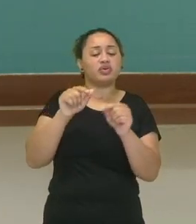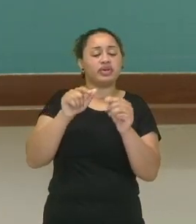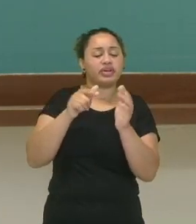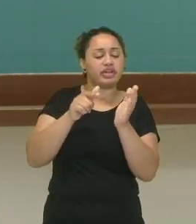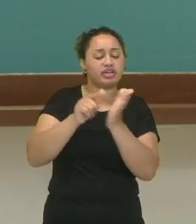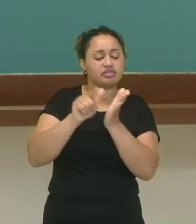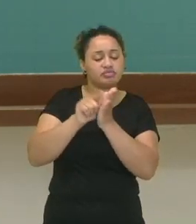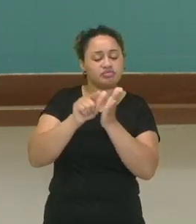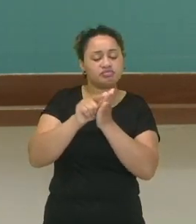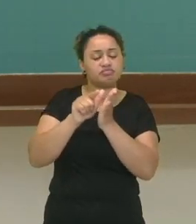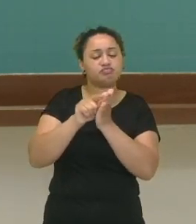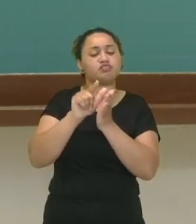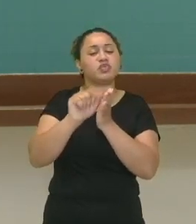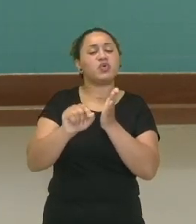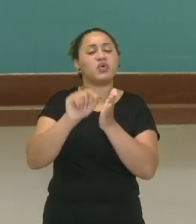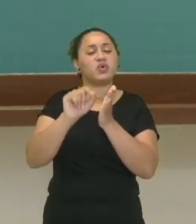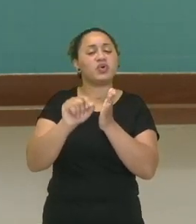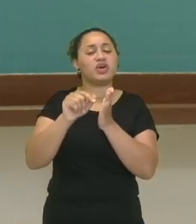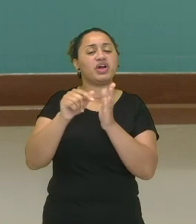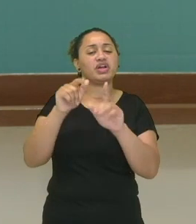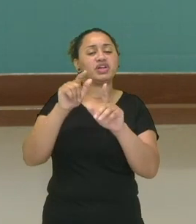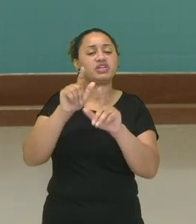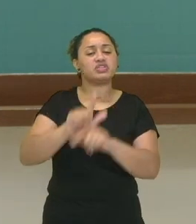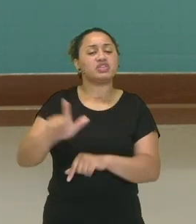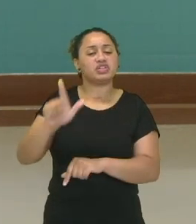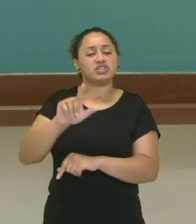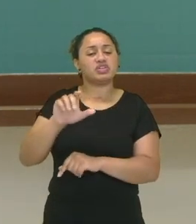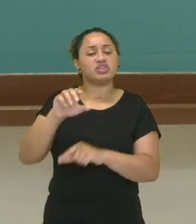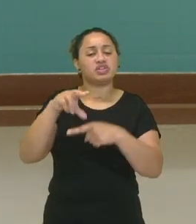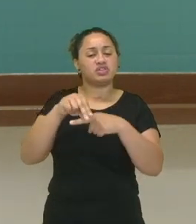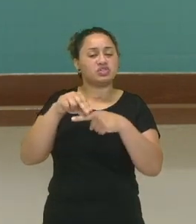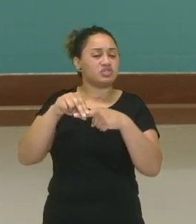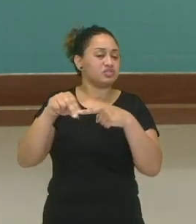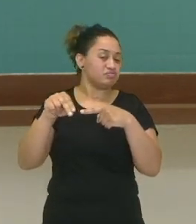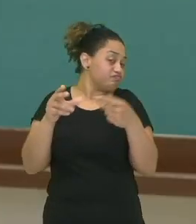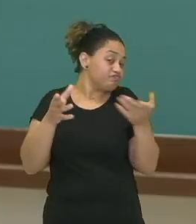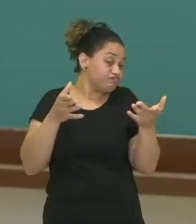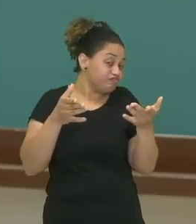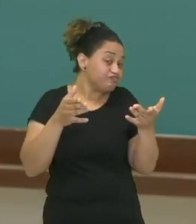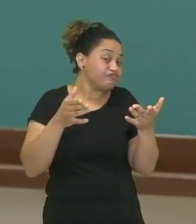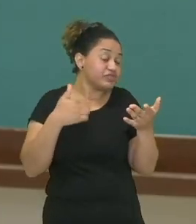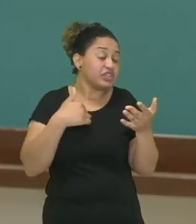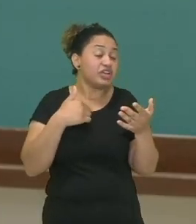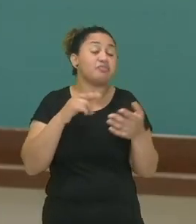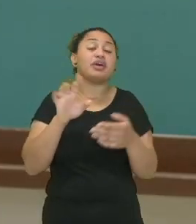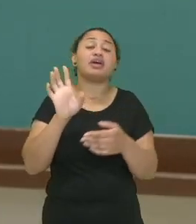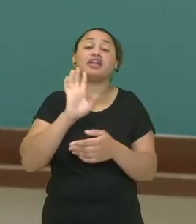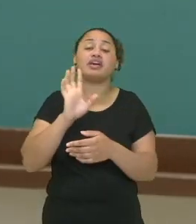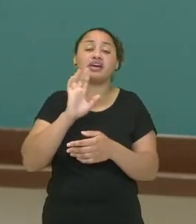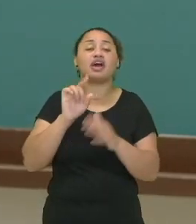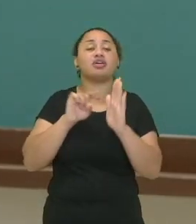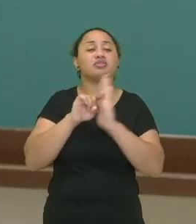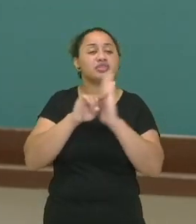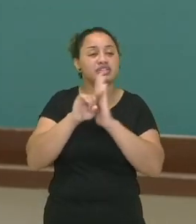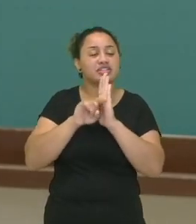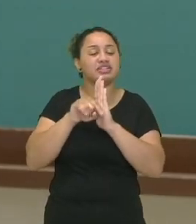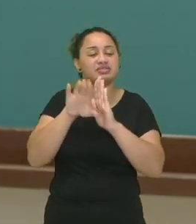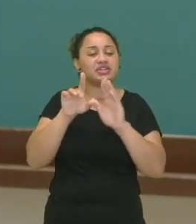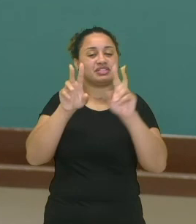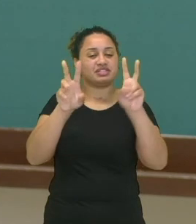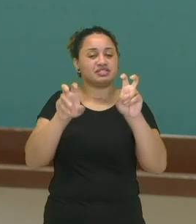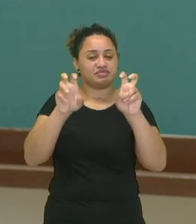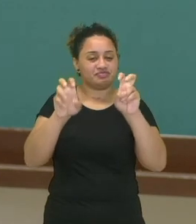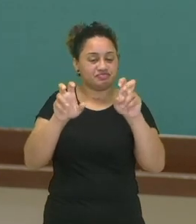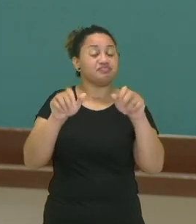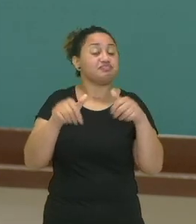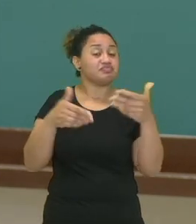uma imagem de gravura de literatura de cordel? É muito bacana, vale a pena, pesquisem mais sobre o assunto, tá bom? Então,